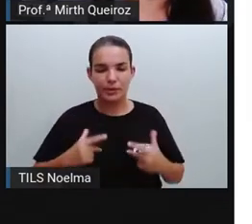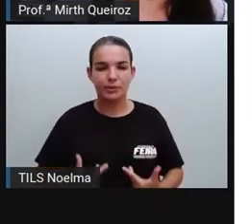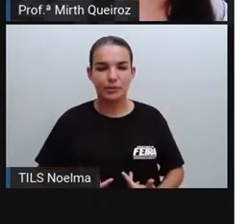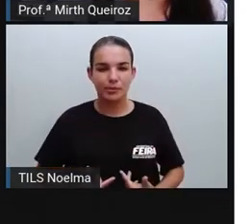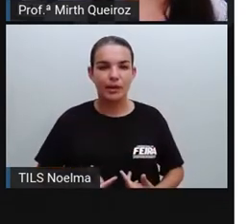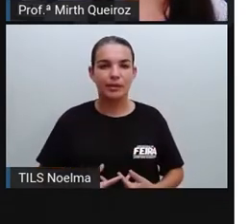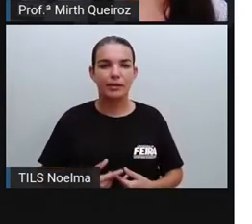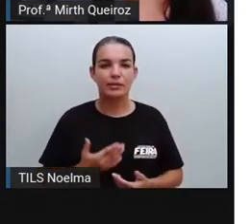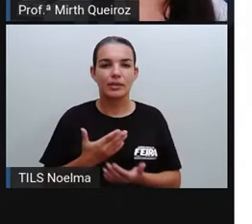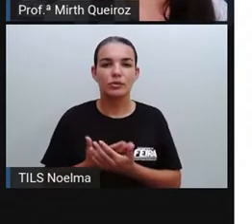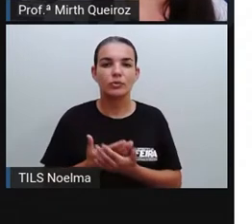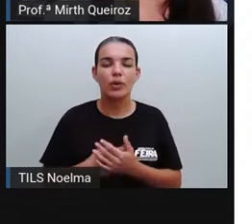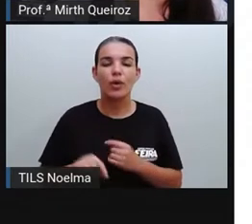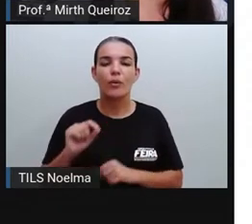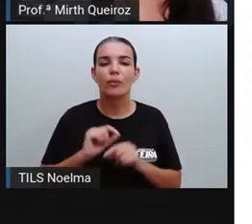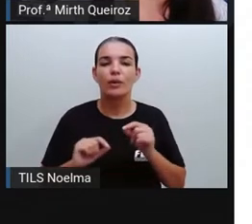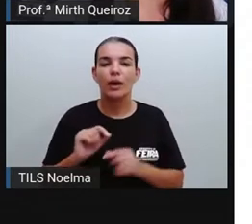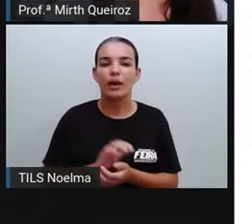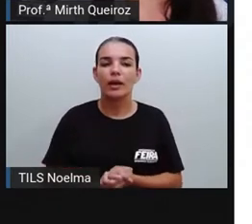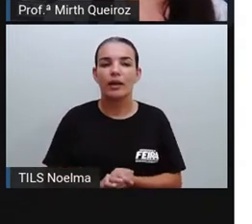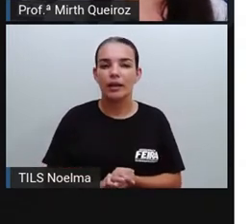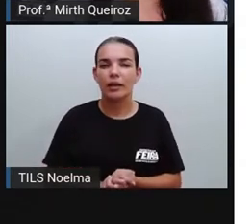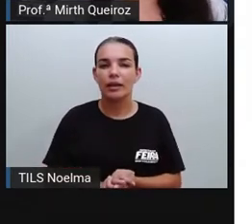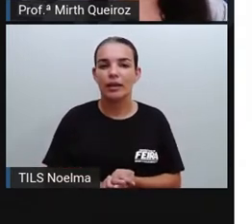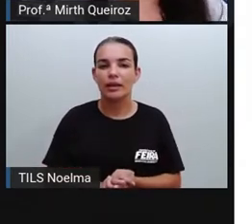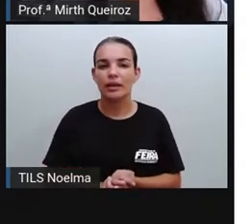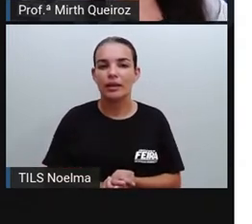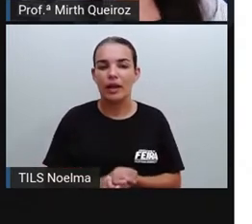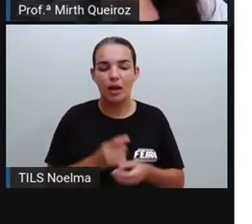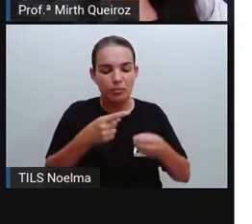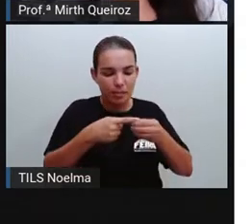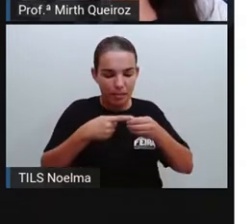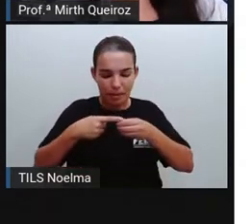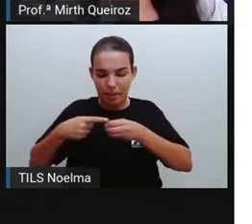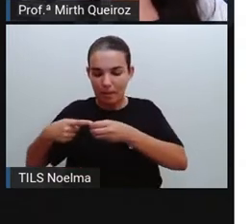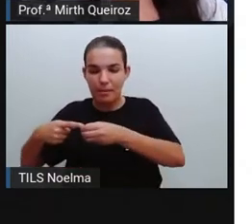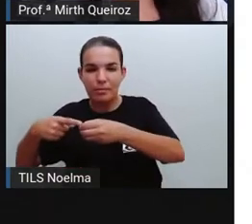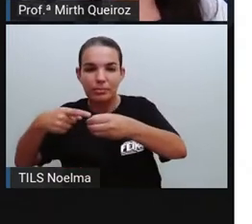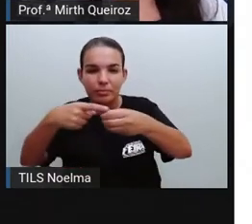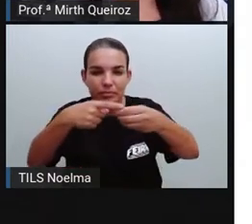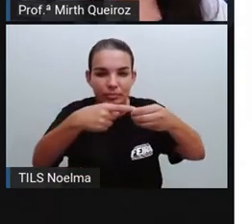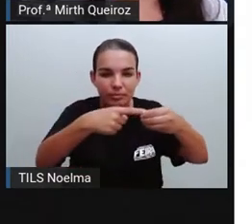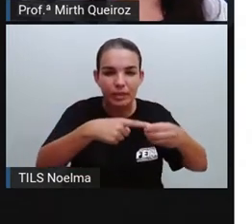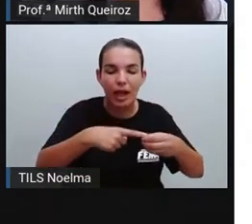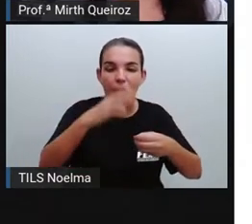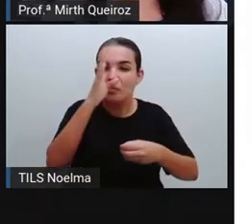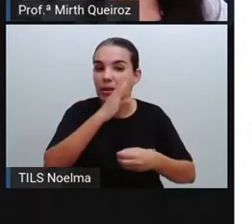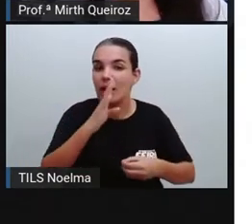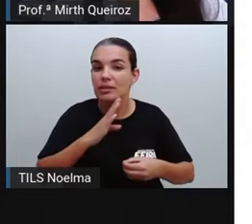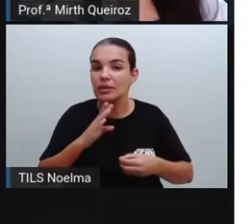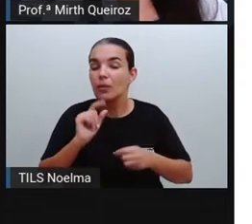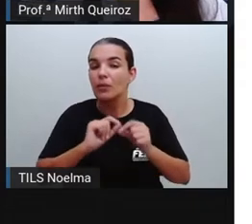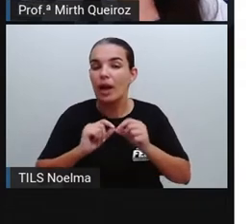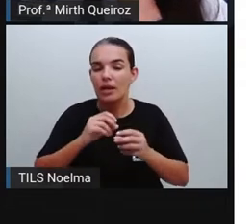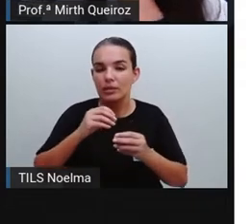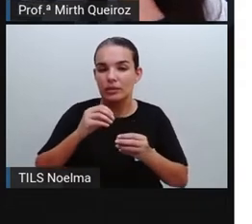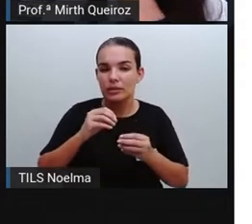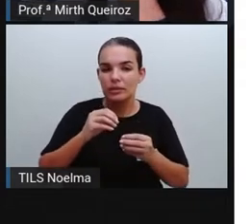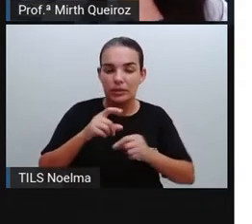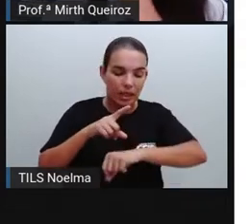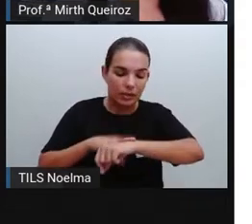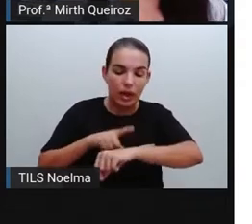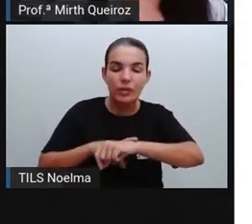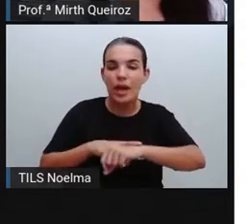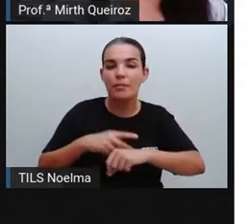Humanas também, quando a gente estava falando sobre a interiorização do Brasil, que foi na época do ciclo do ouro, né, onde nós